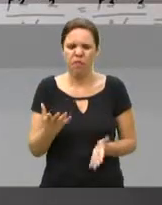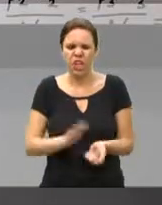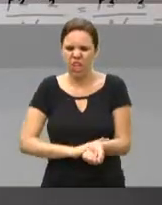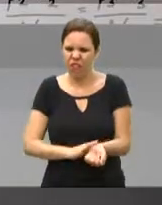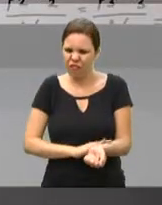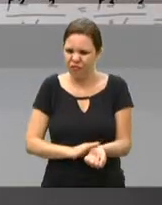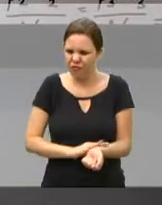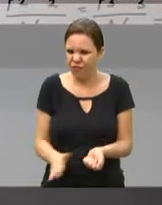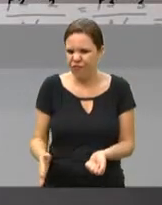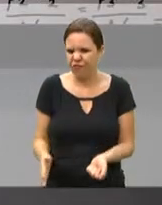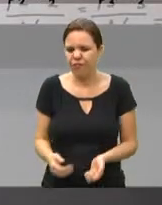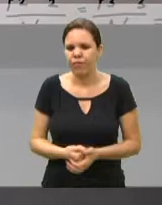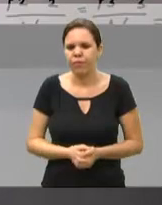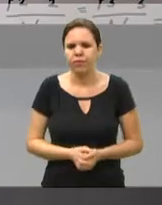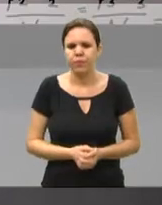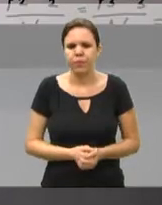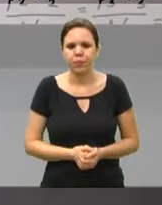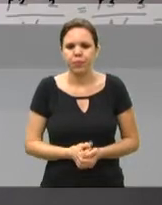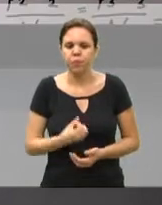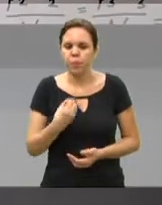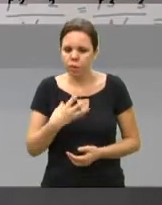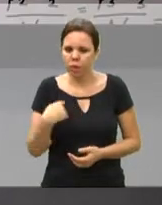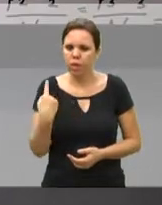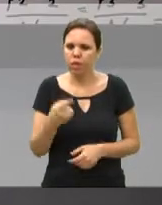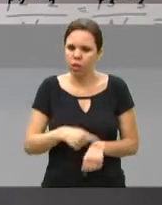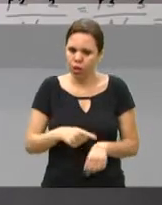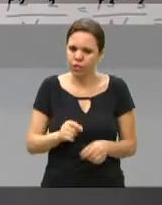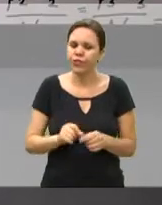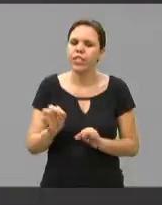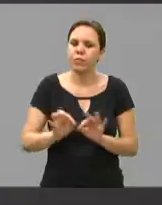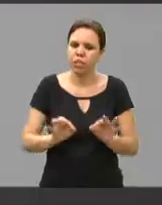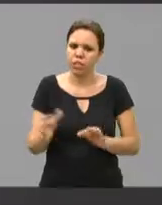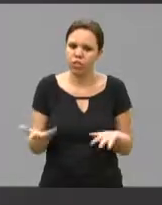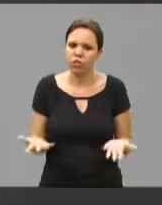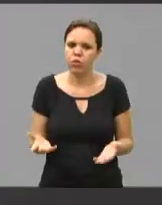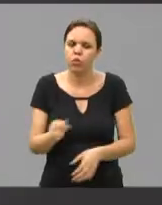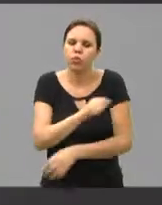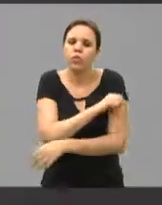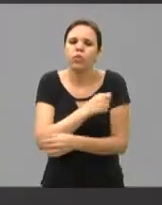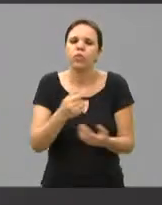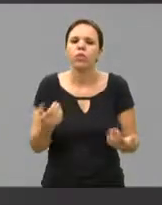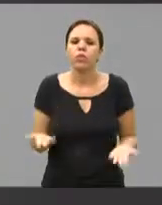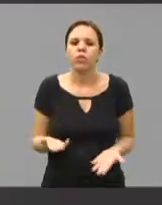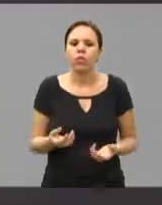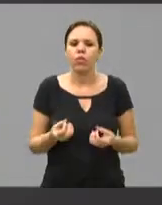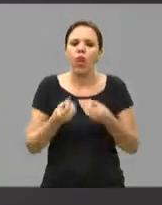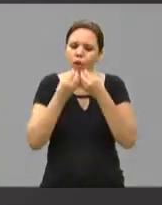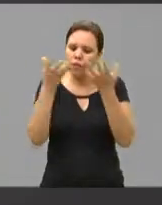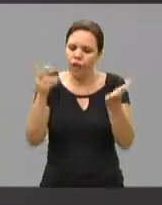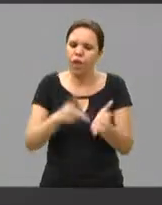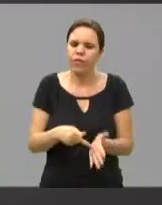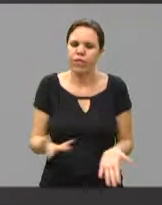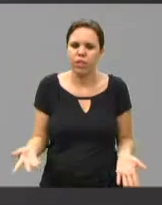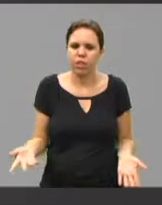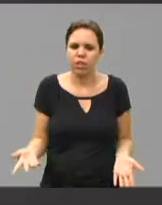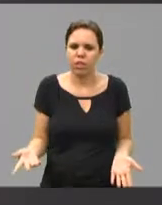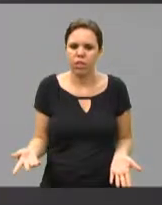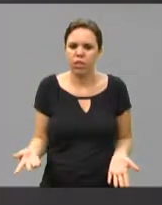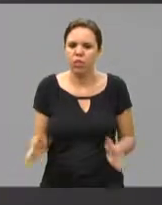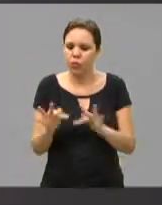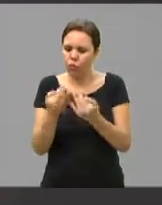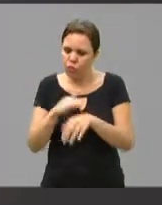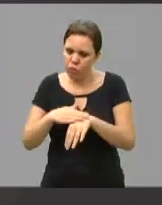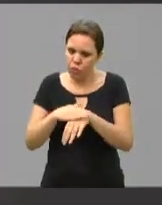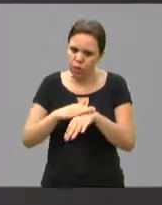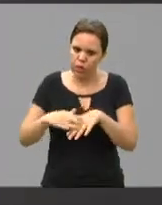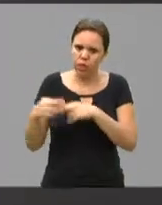nervoso, né? Exatamente. Se sente pressionado. É bom, então, que na hora de fazer esse planejamento, o aluno abra o jogo. Ó, sim, eu tenho, né, fale com os pais